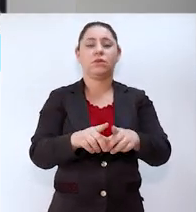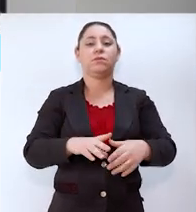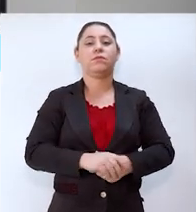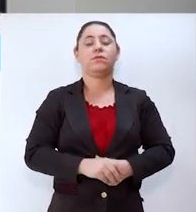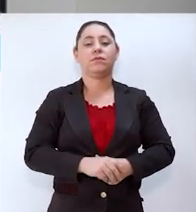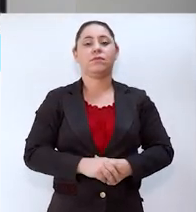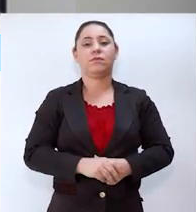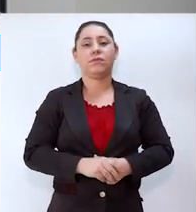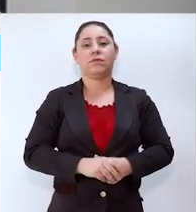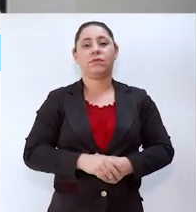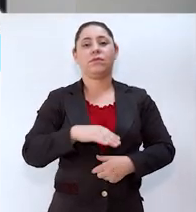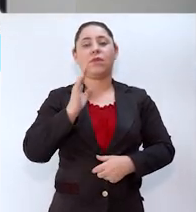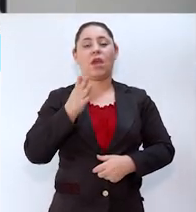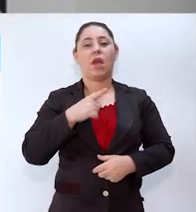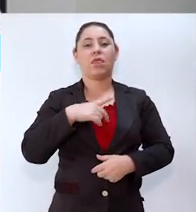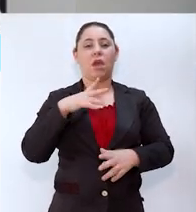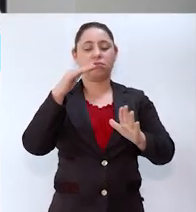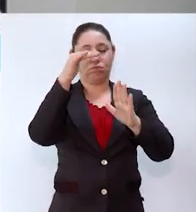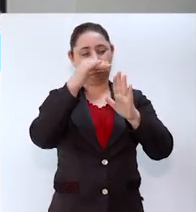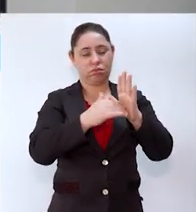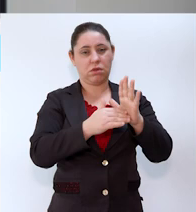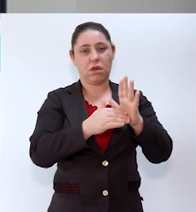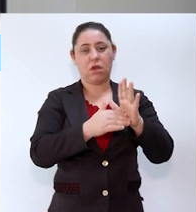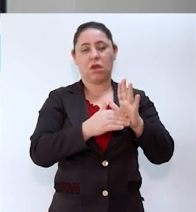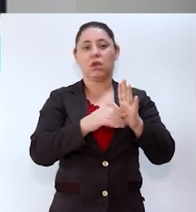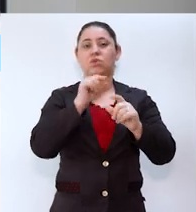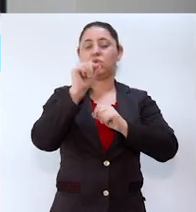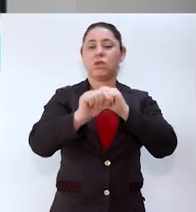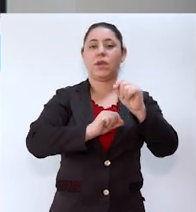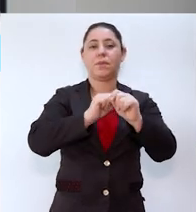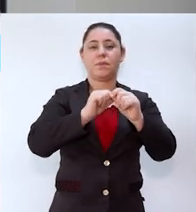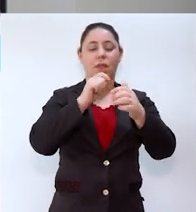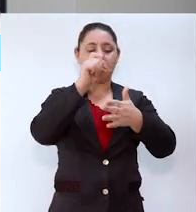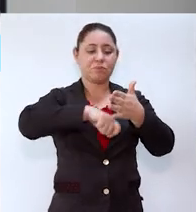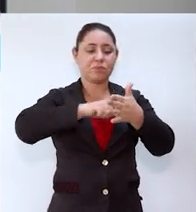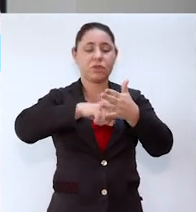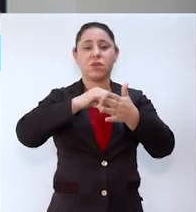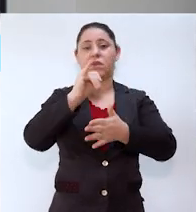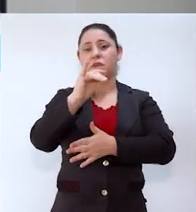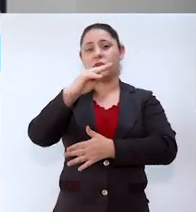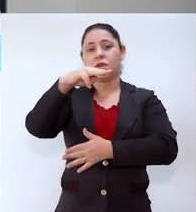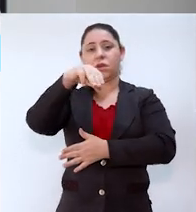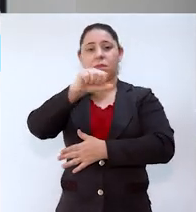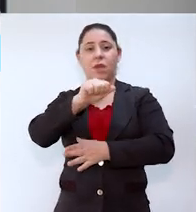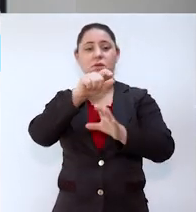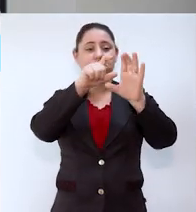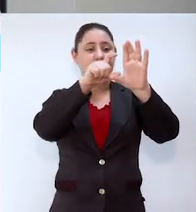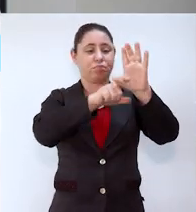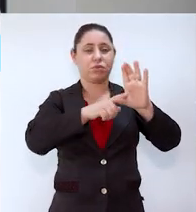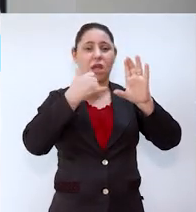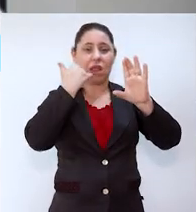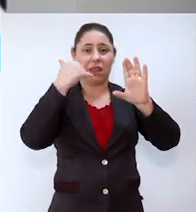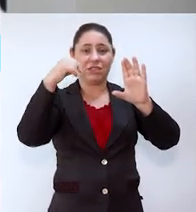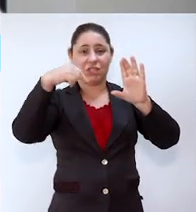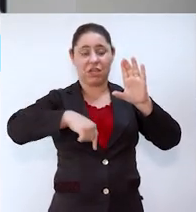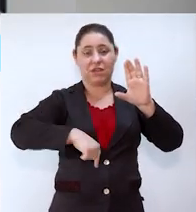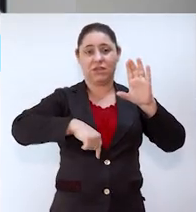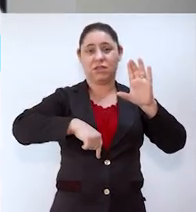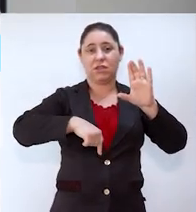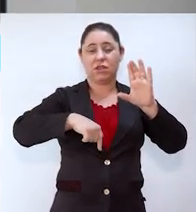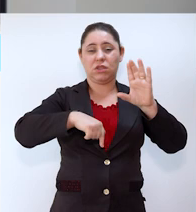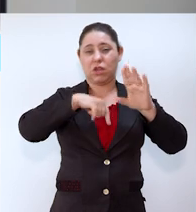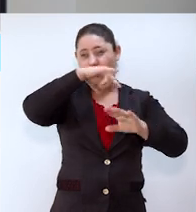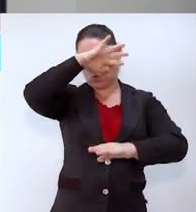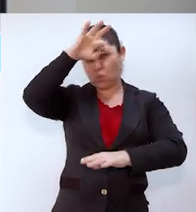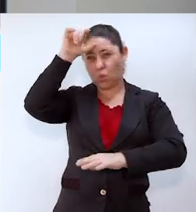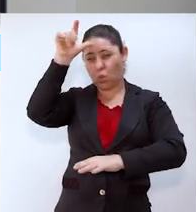tenhamos aí a redução nas alíquotas do ICMS cobradas nas faturas de energia elétrica